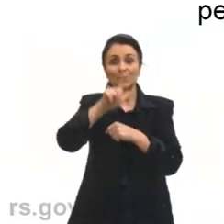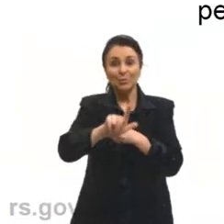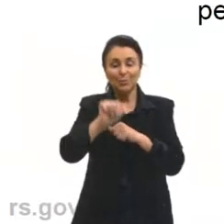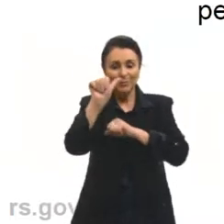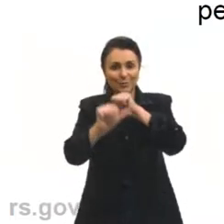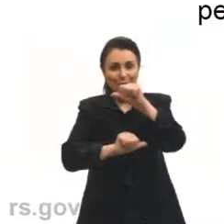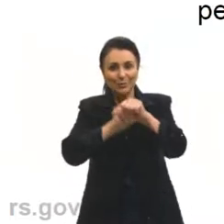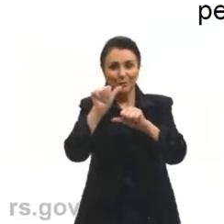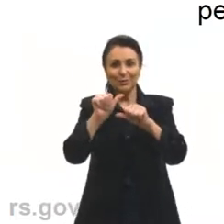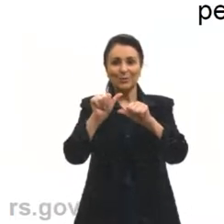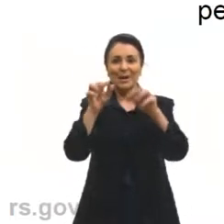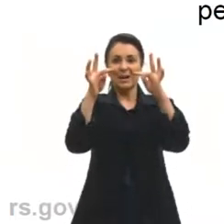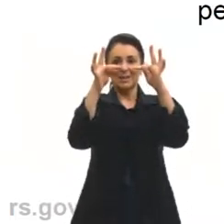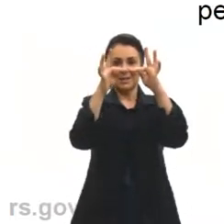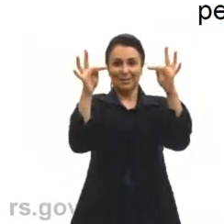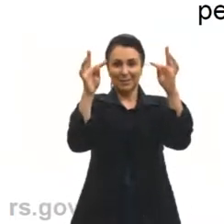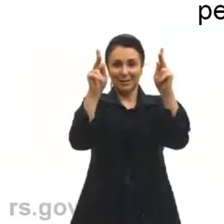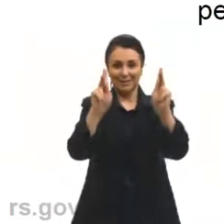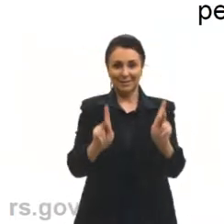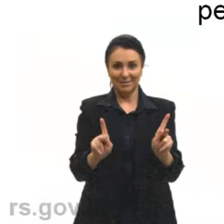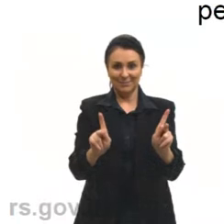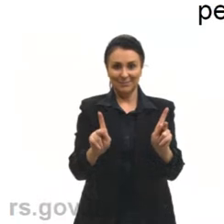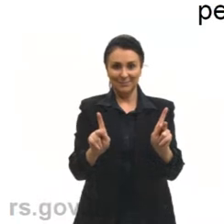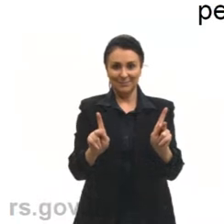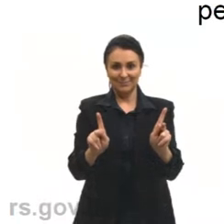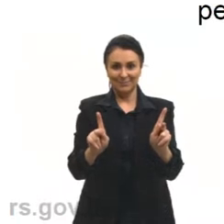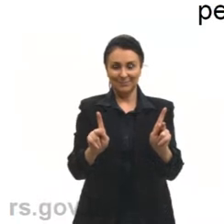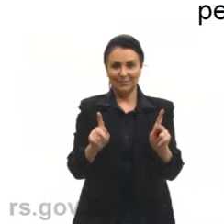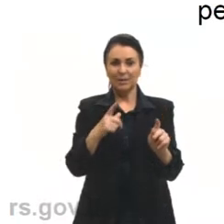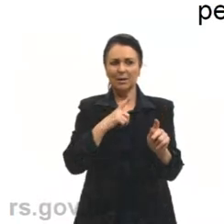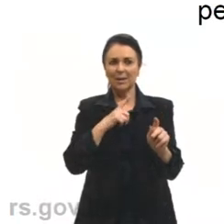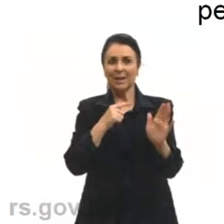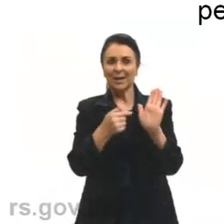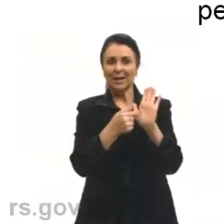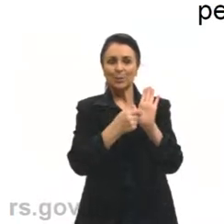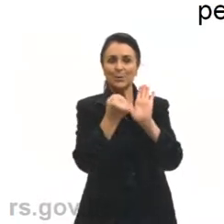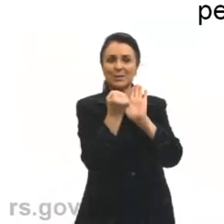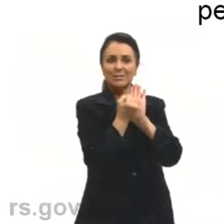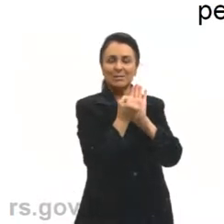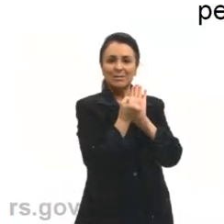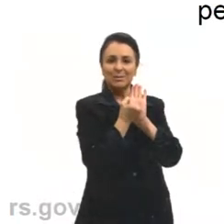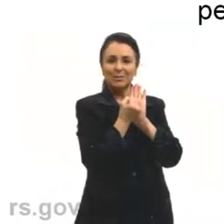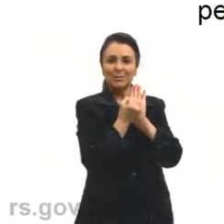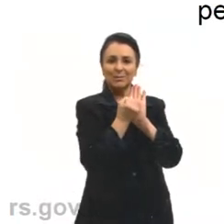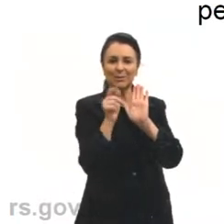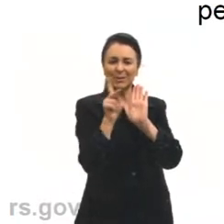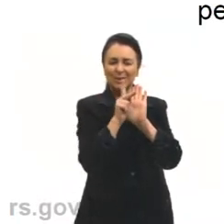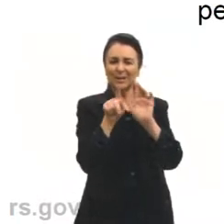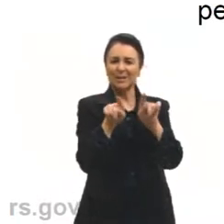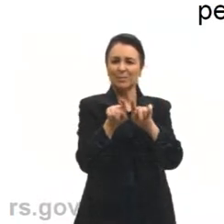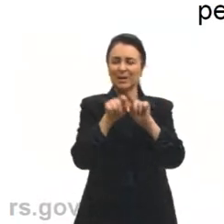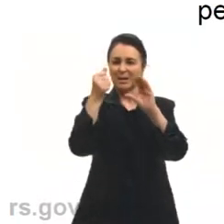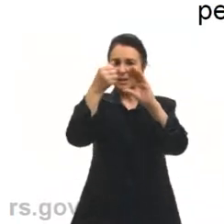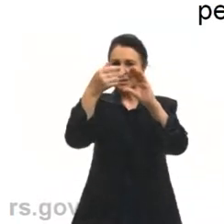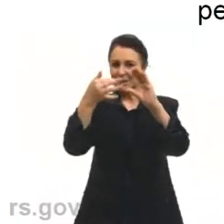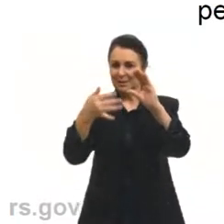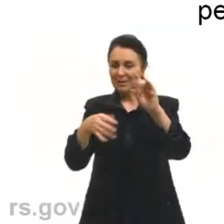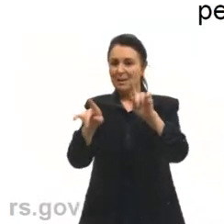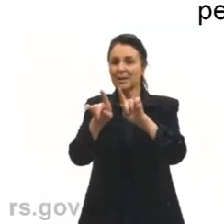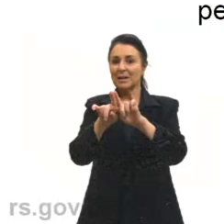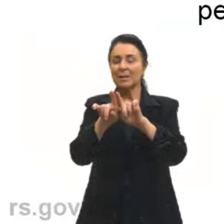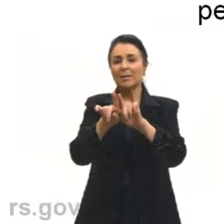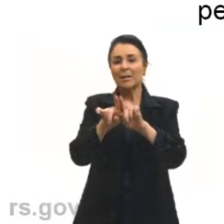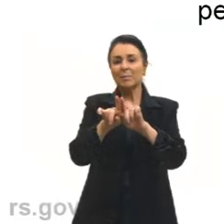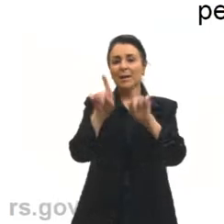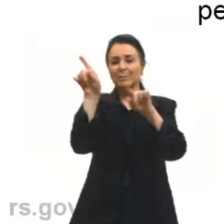famosa tabela periódica né que é onde está presente a simbologia algumas características e propriedades